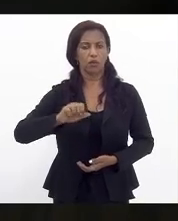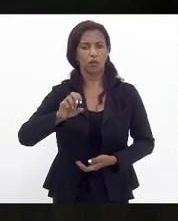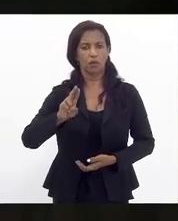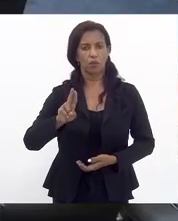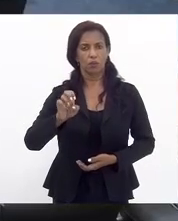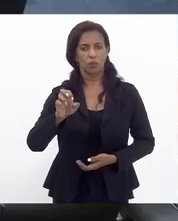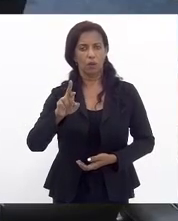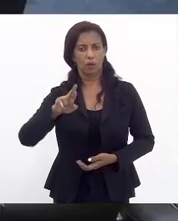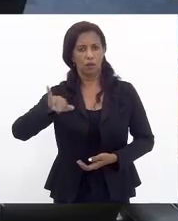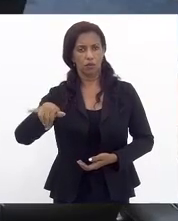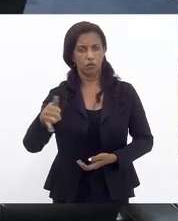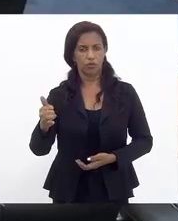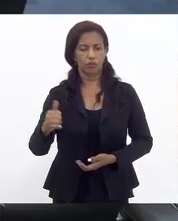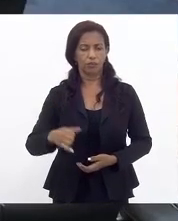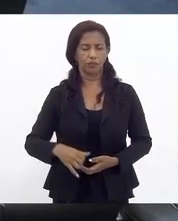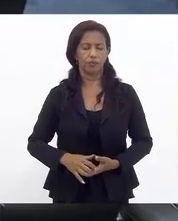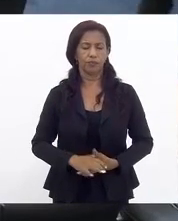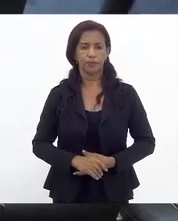UERJ